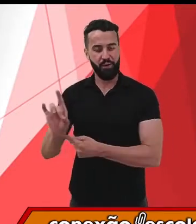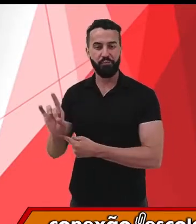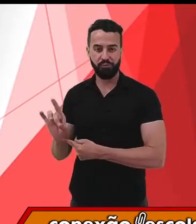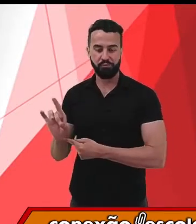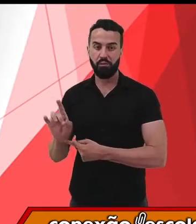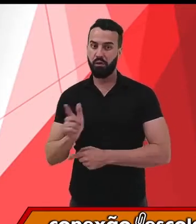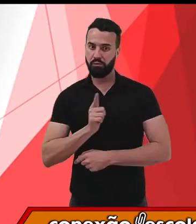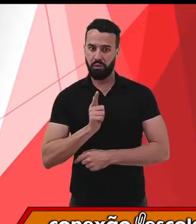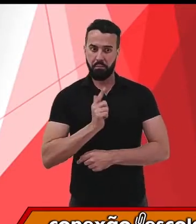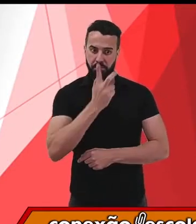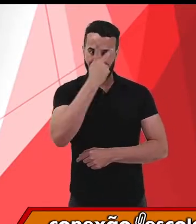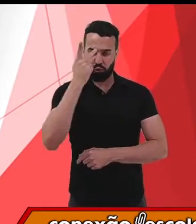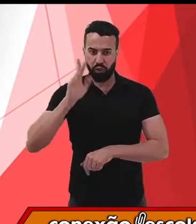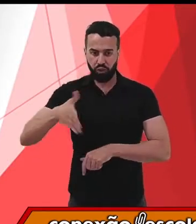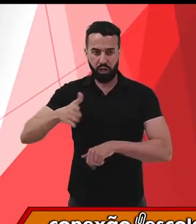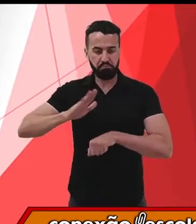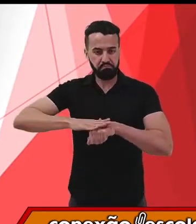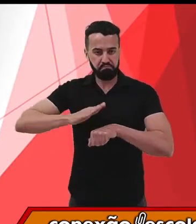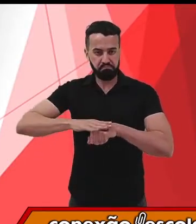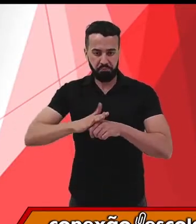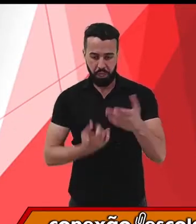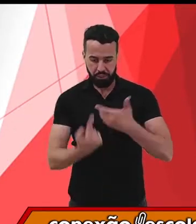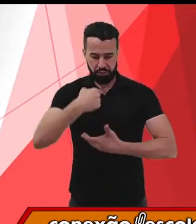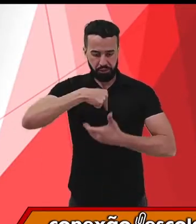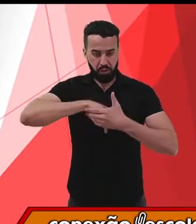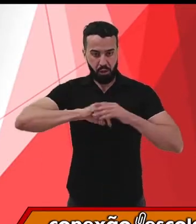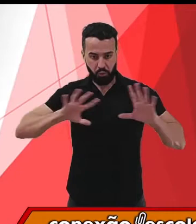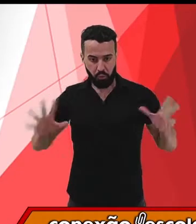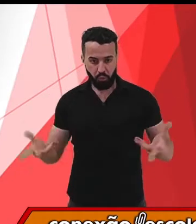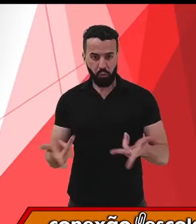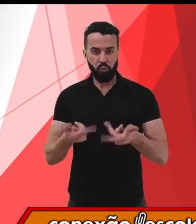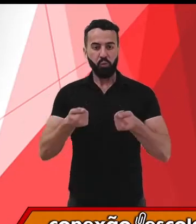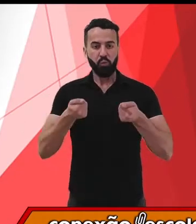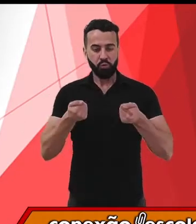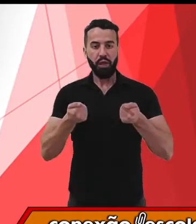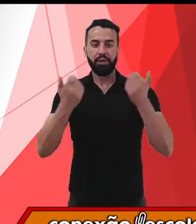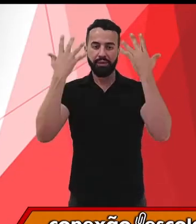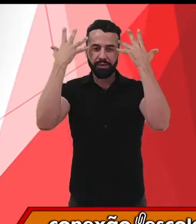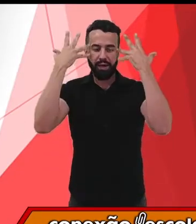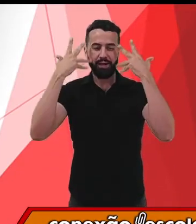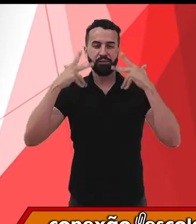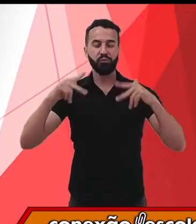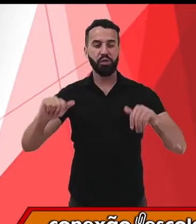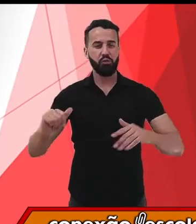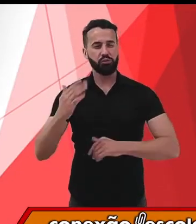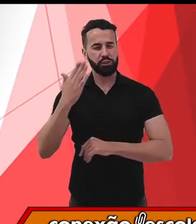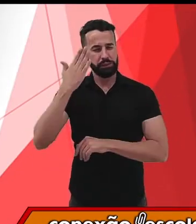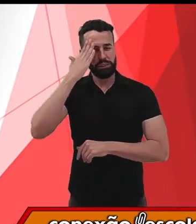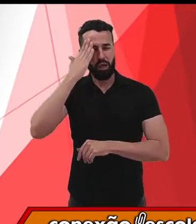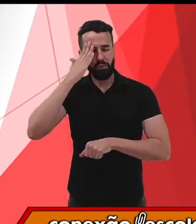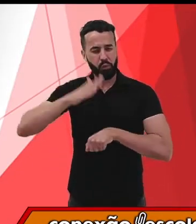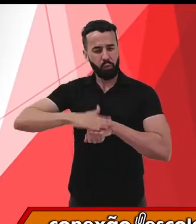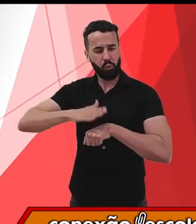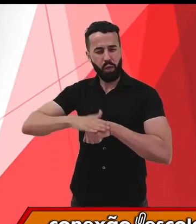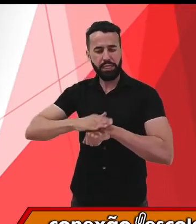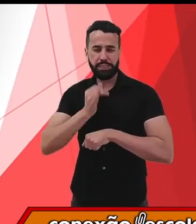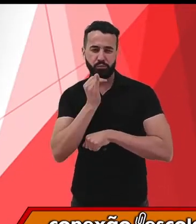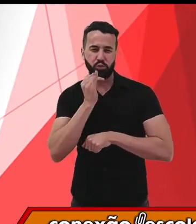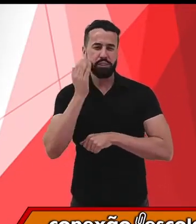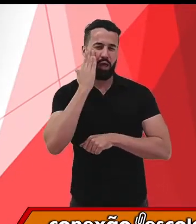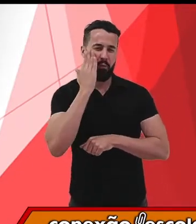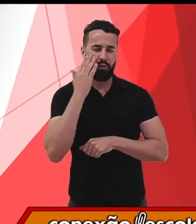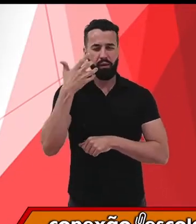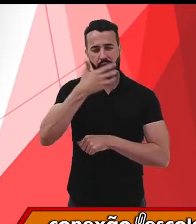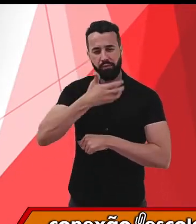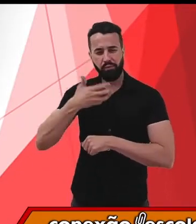já nascem com um talento, assim, parece que a pessoa nasceu para fazer uma coisa, sabe? Aquela pessoa que nasceu para cantar ou que